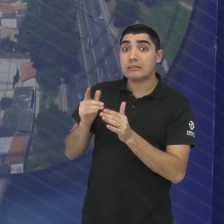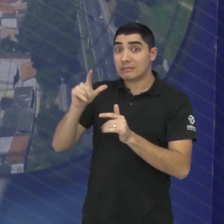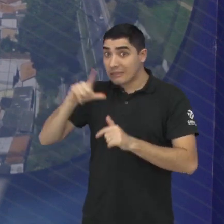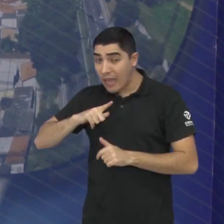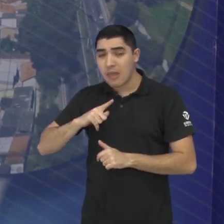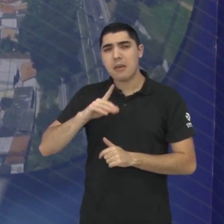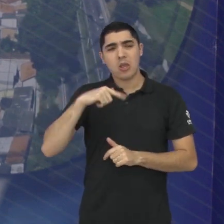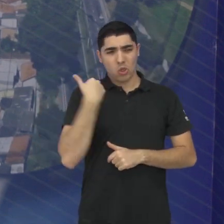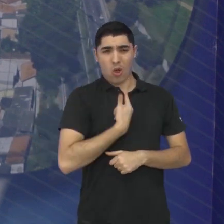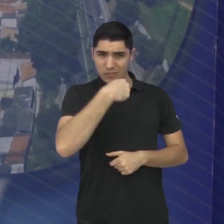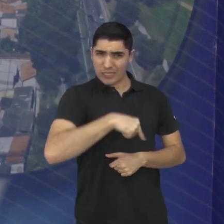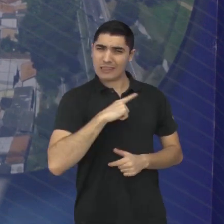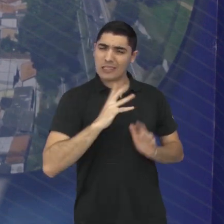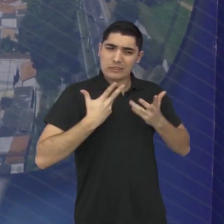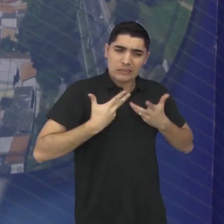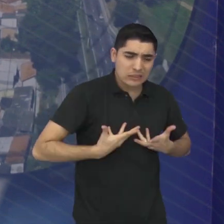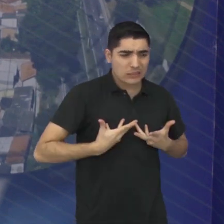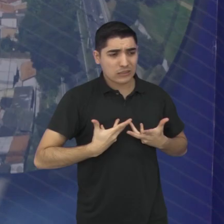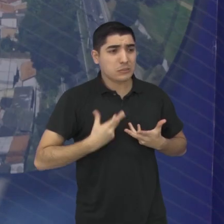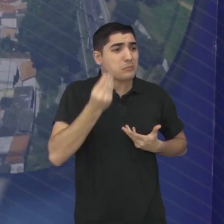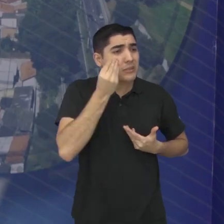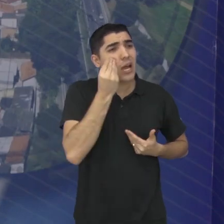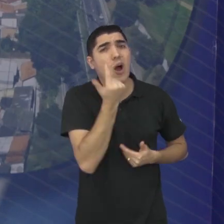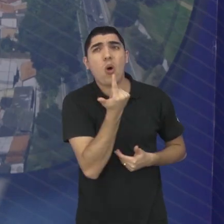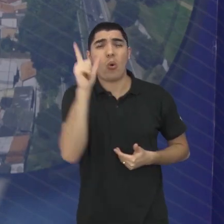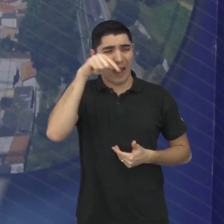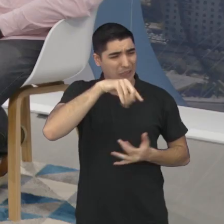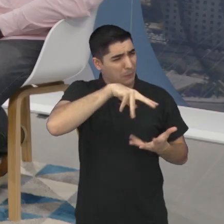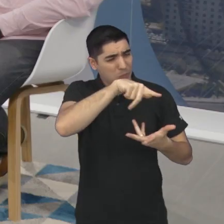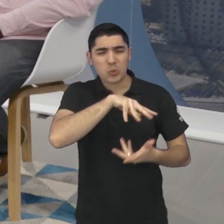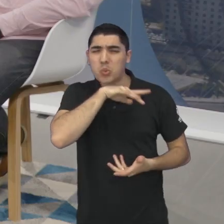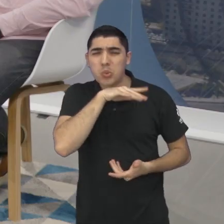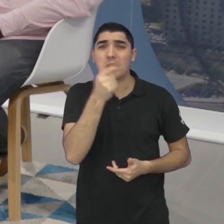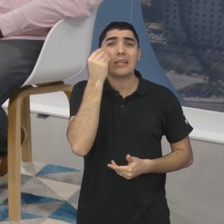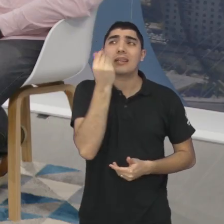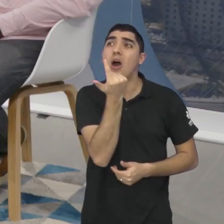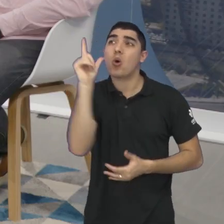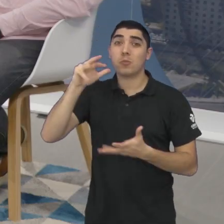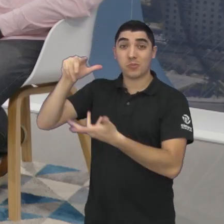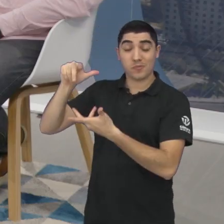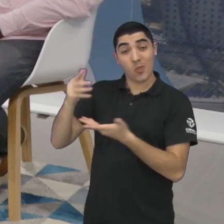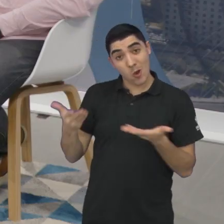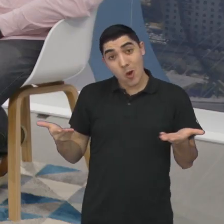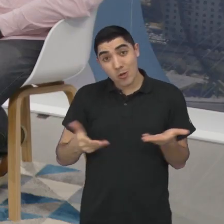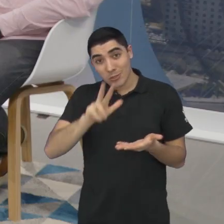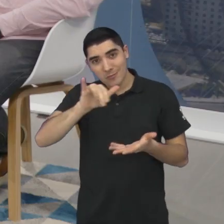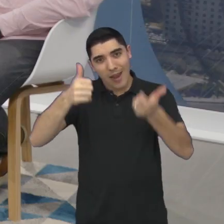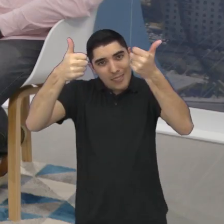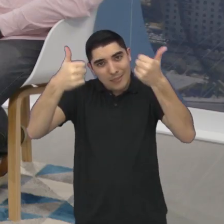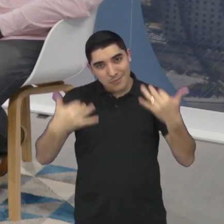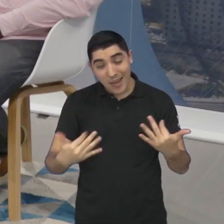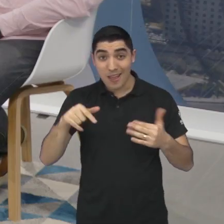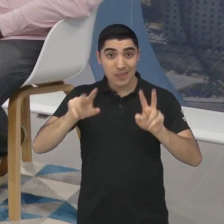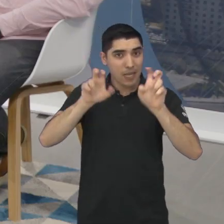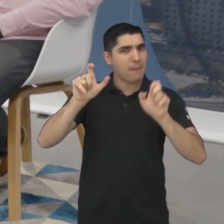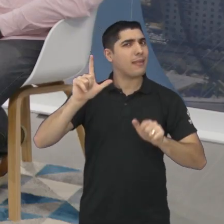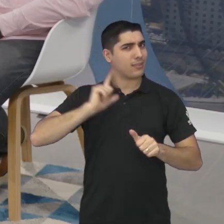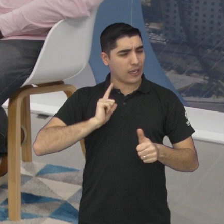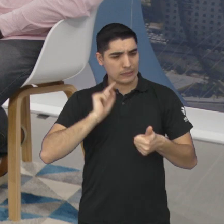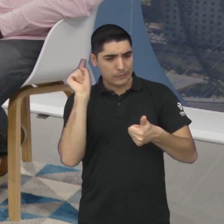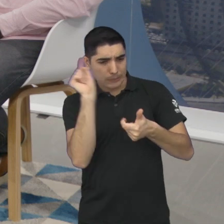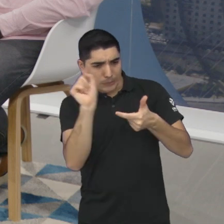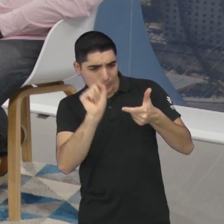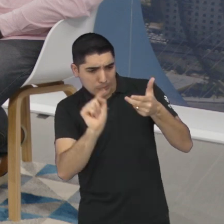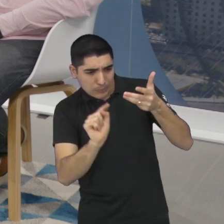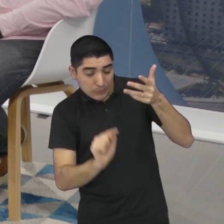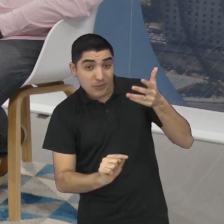estamos saturados e precisamos dessa alternativa? É o que vamos descobrir no Diálogos da Cidade de hoje. São muitas as